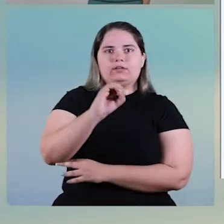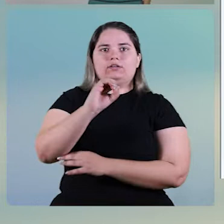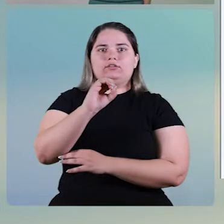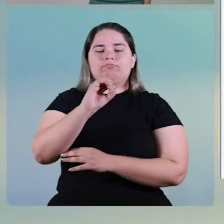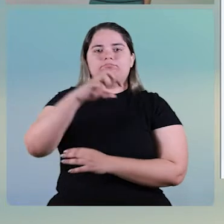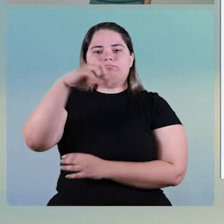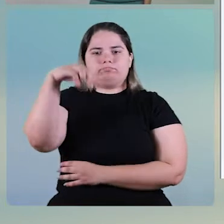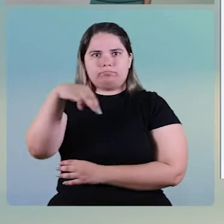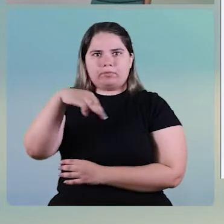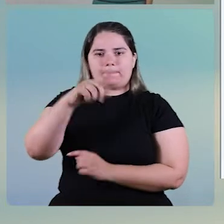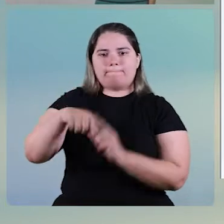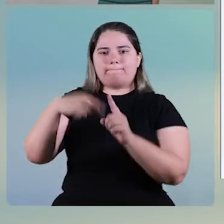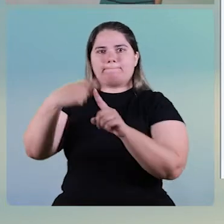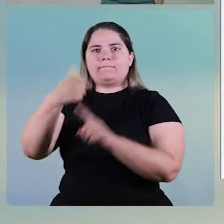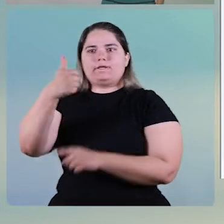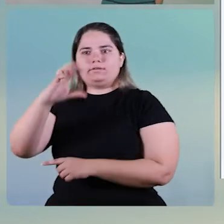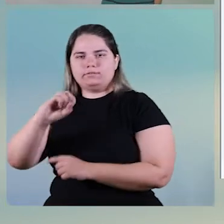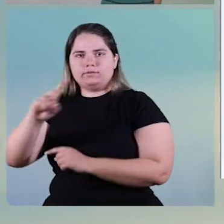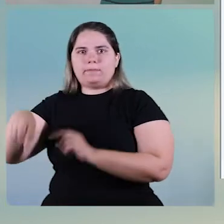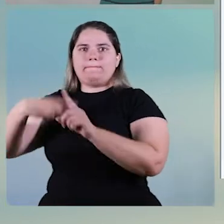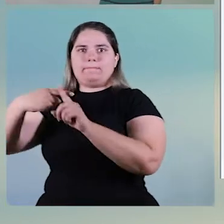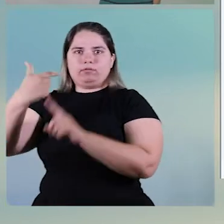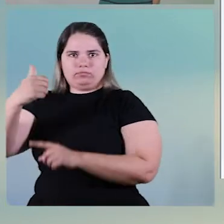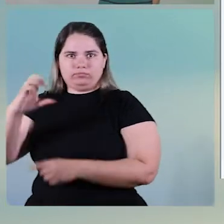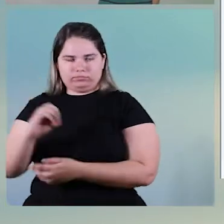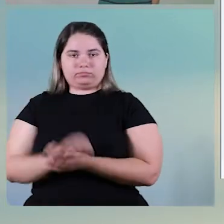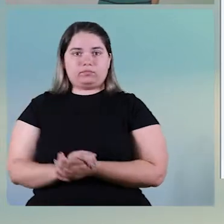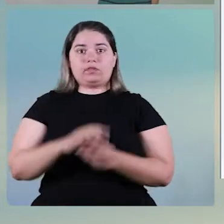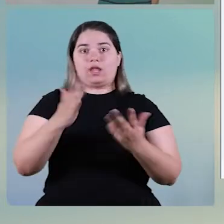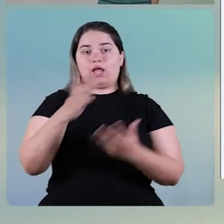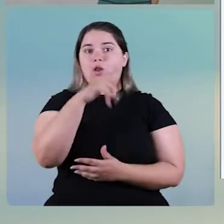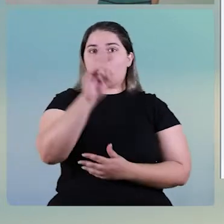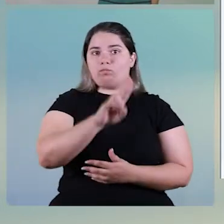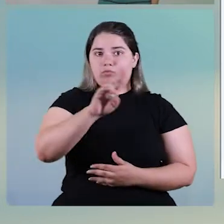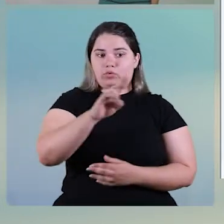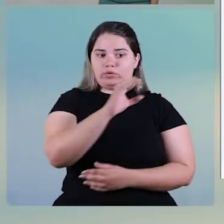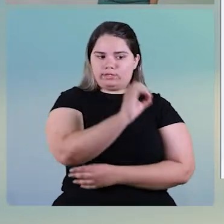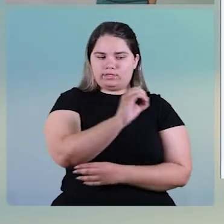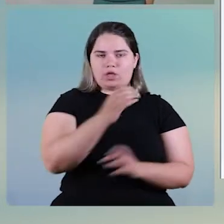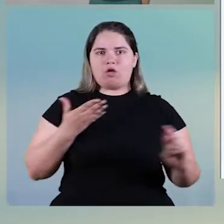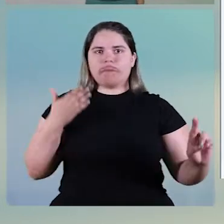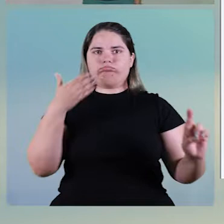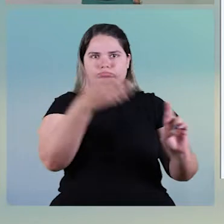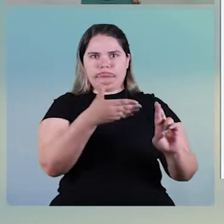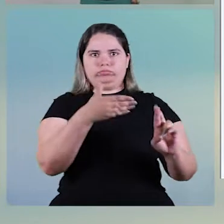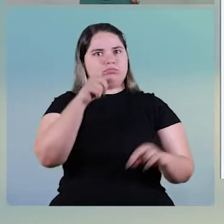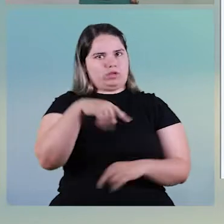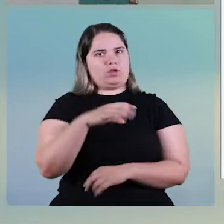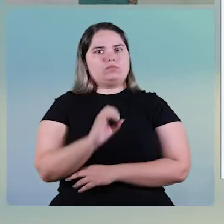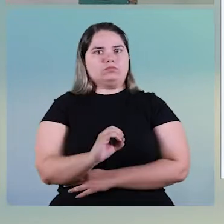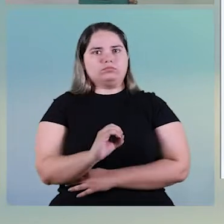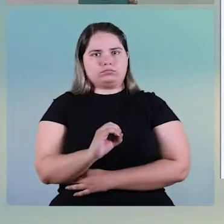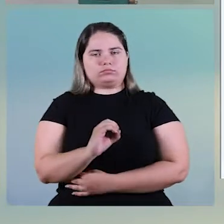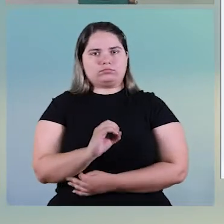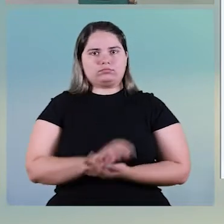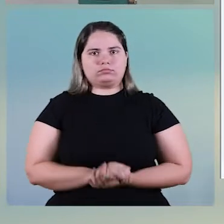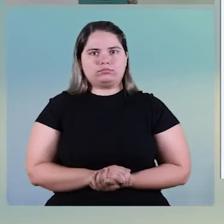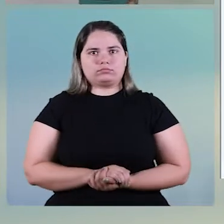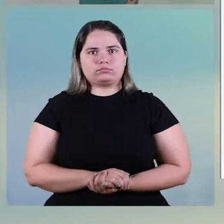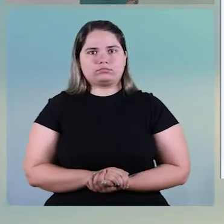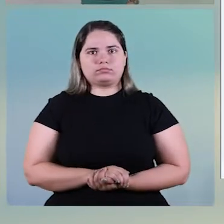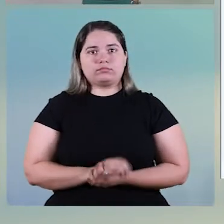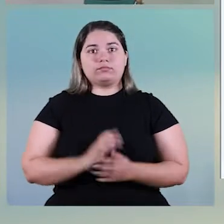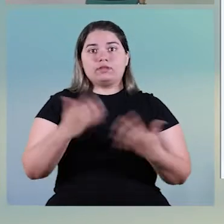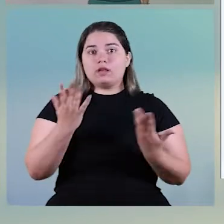usa o ponto zero como referencial, né? O ponto zero como referencial. Então veja o seguinte,